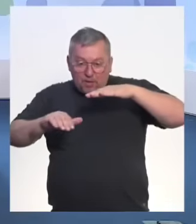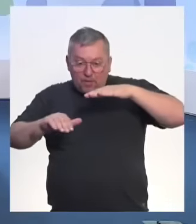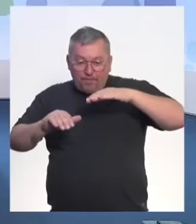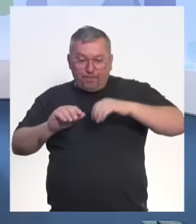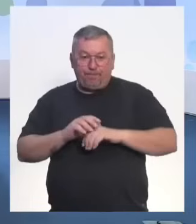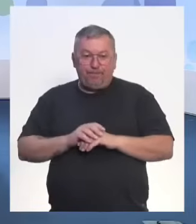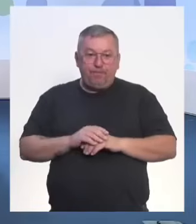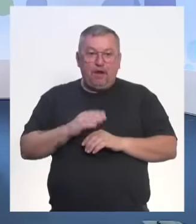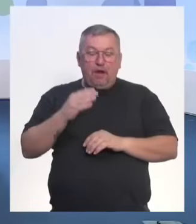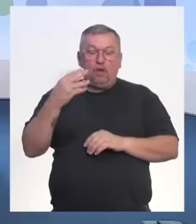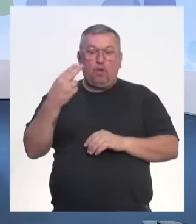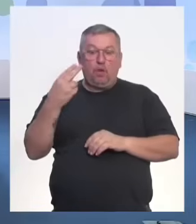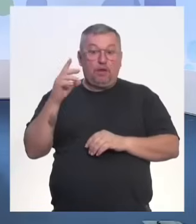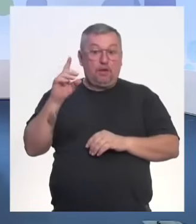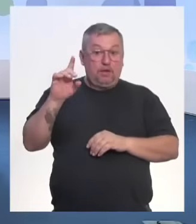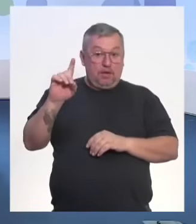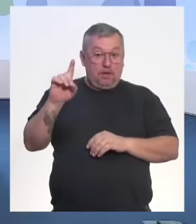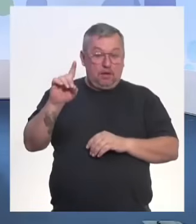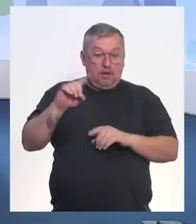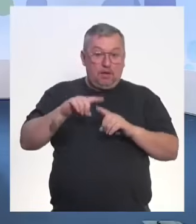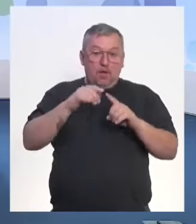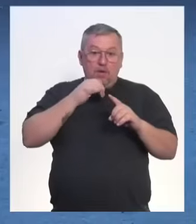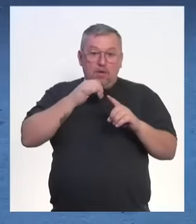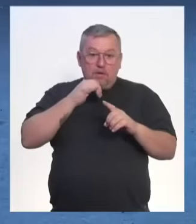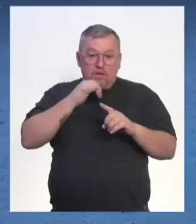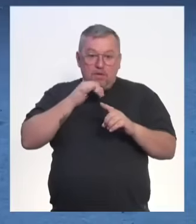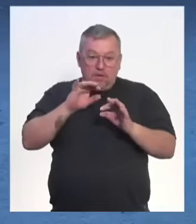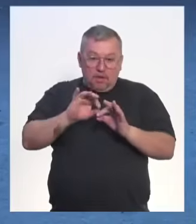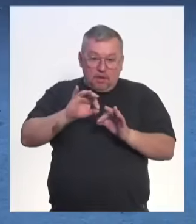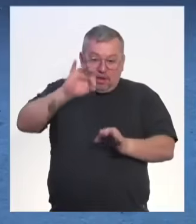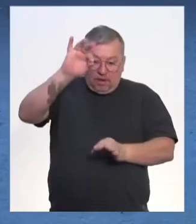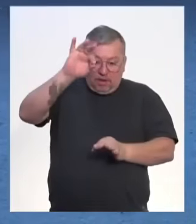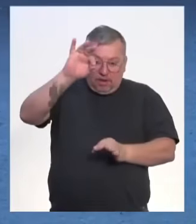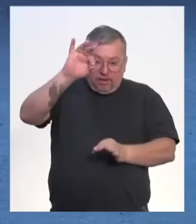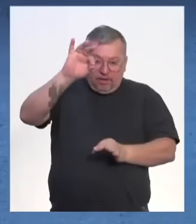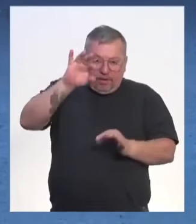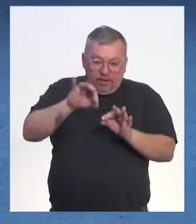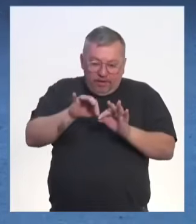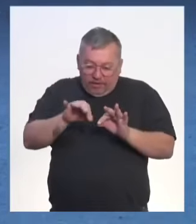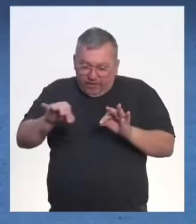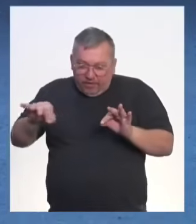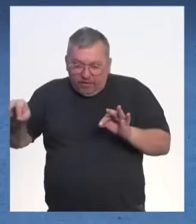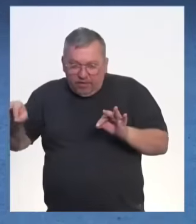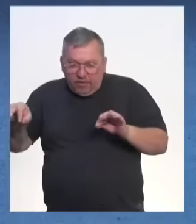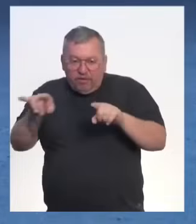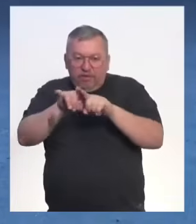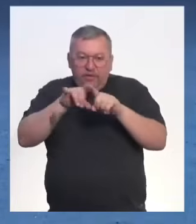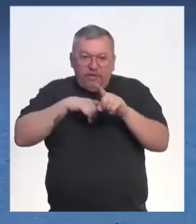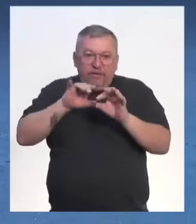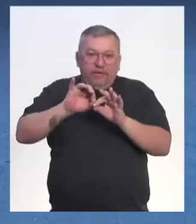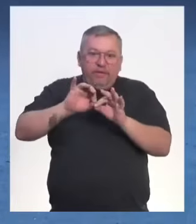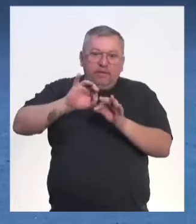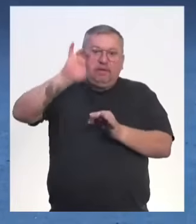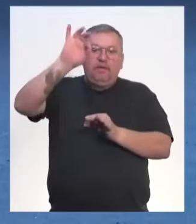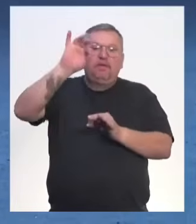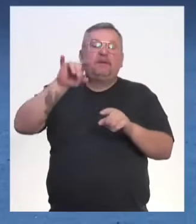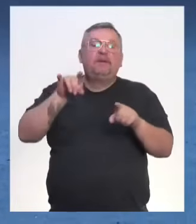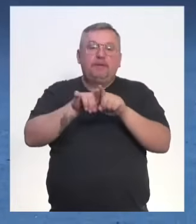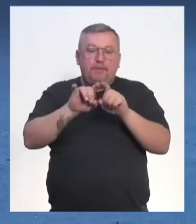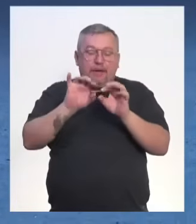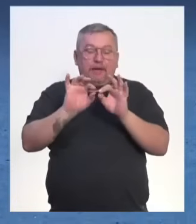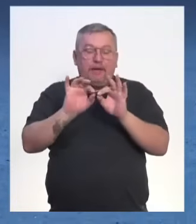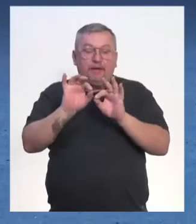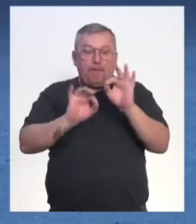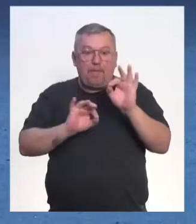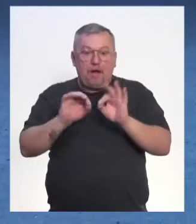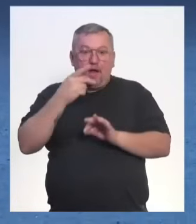2 dimensões, né? Isso. Então, por exemplo, seria a largura aqui e o comprimento. E aí eu tenho uma altura. E essa parte